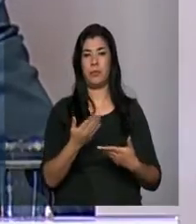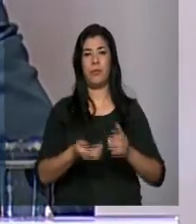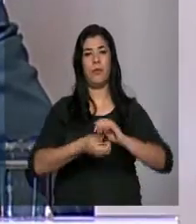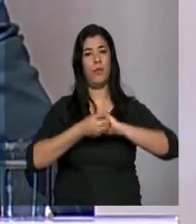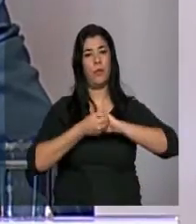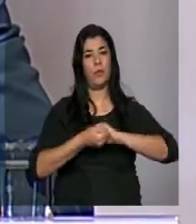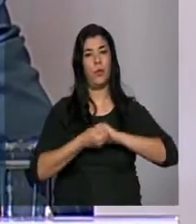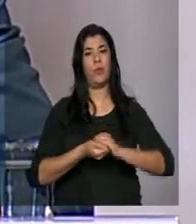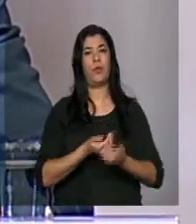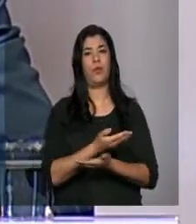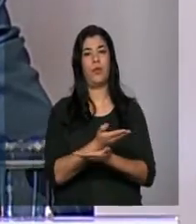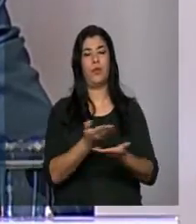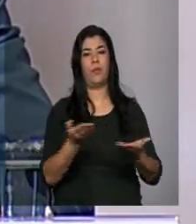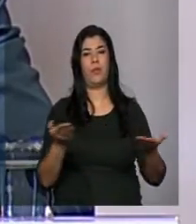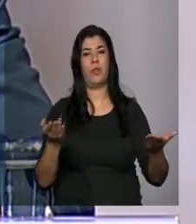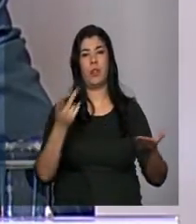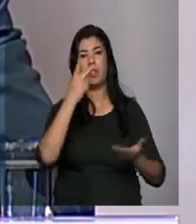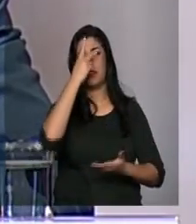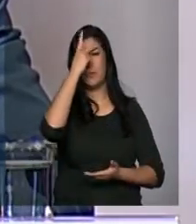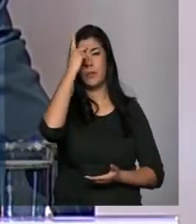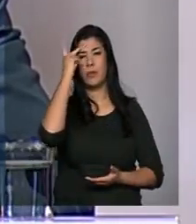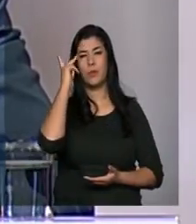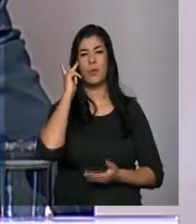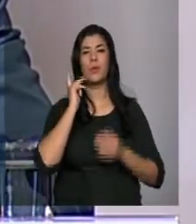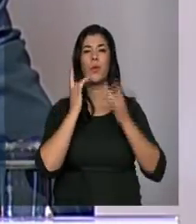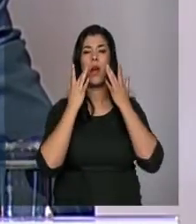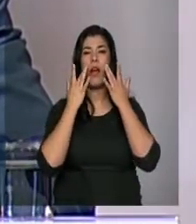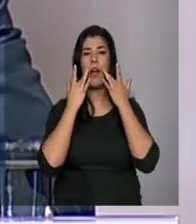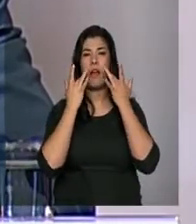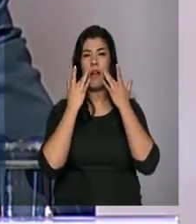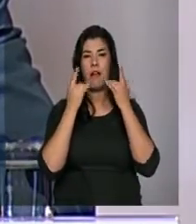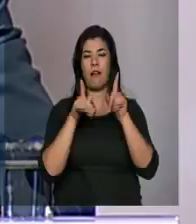cumprimentar todos os atores, todos os atores que têm